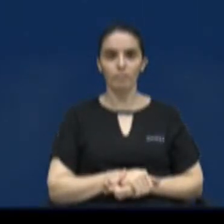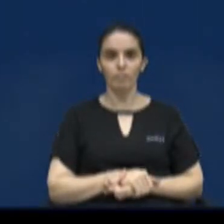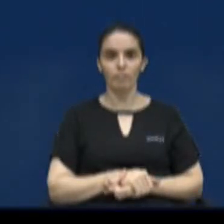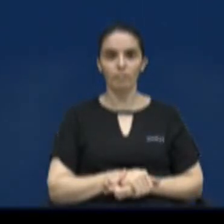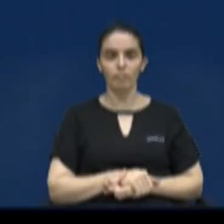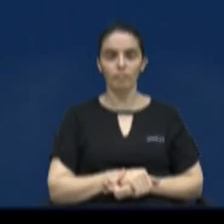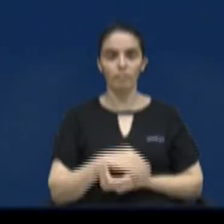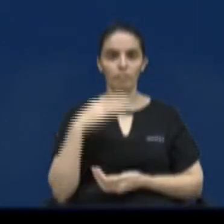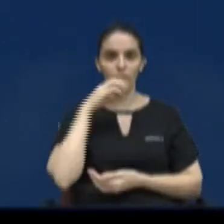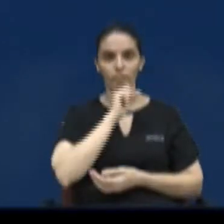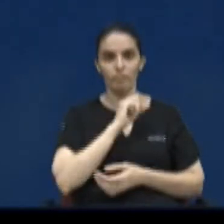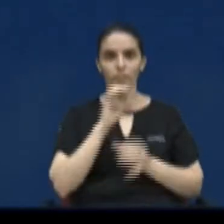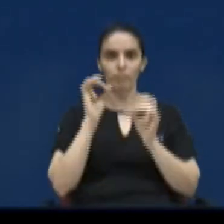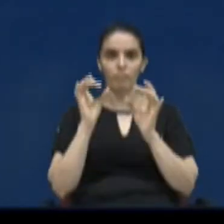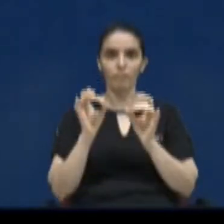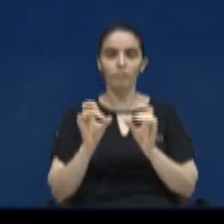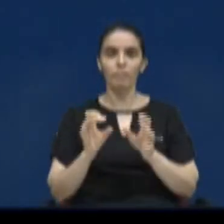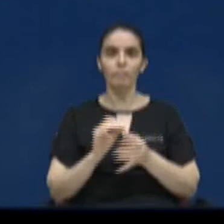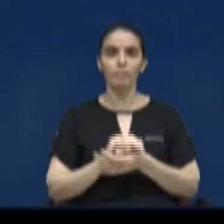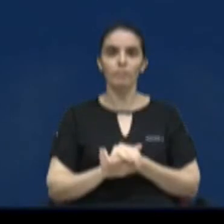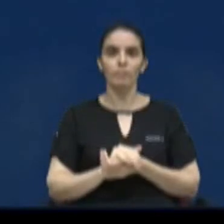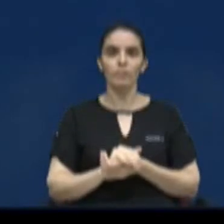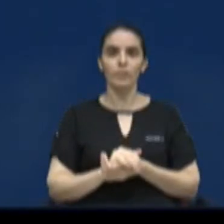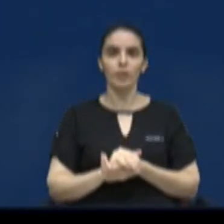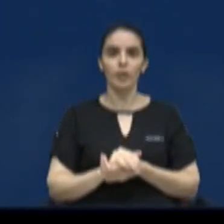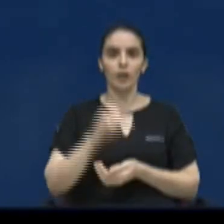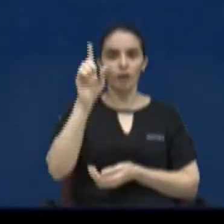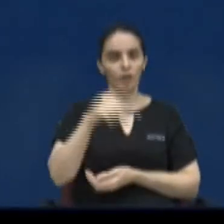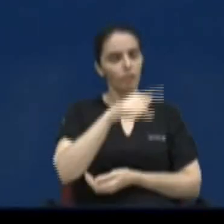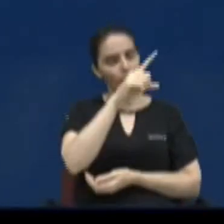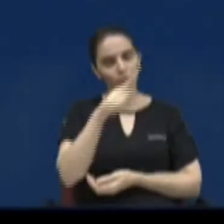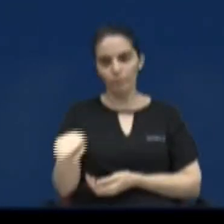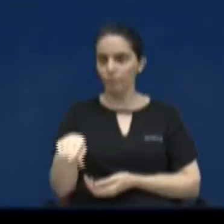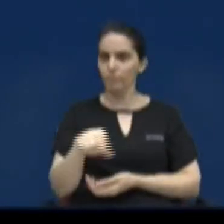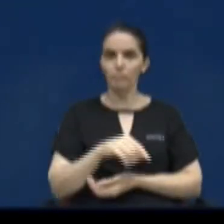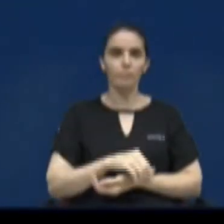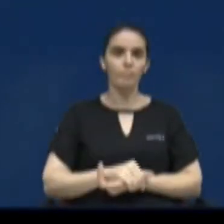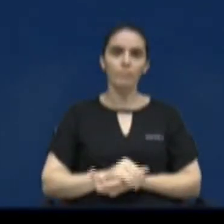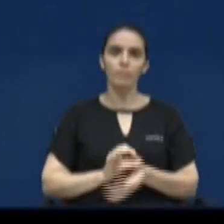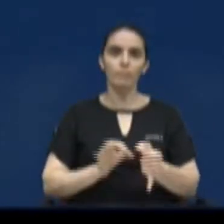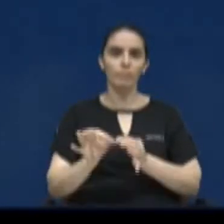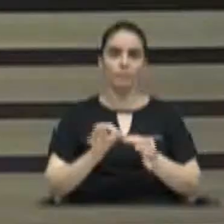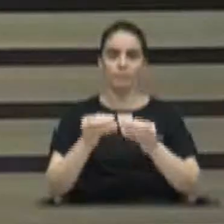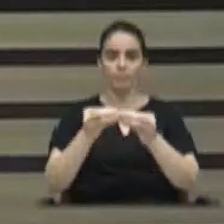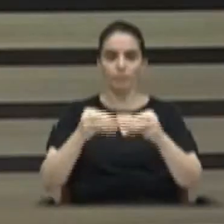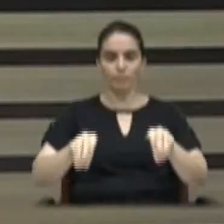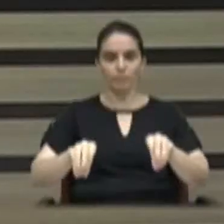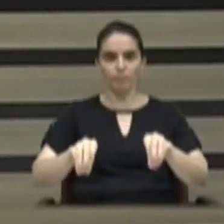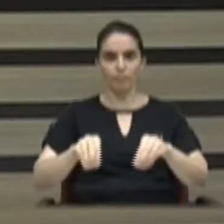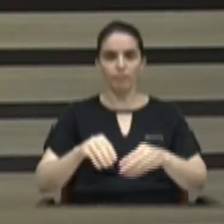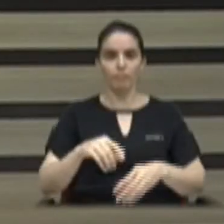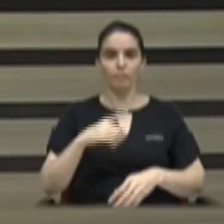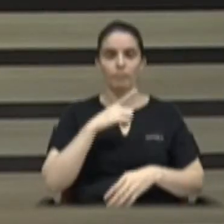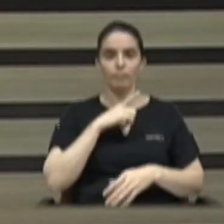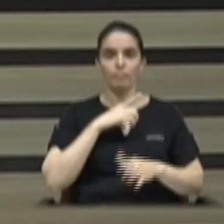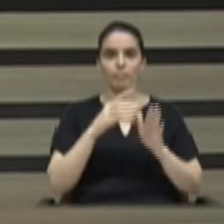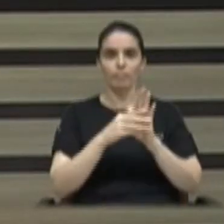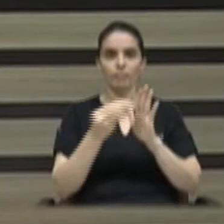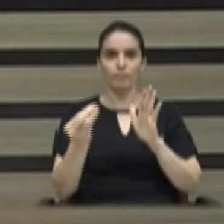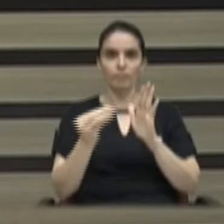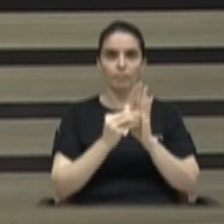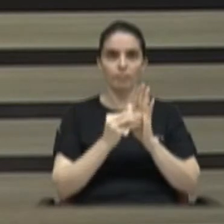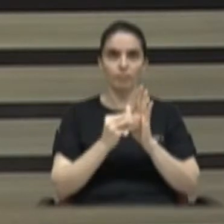Regime de urgência especial foi rejeitado. O projeto está prejudicado para apresentação de emendas.